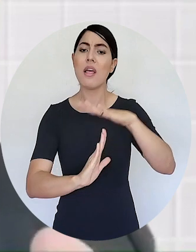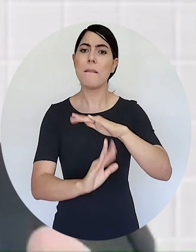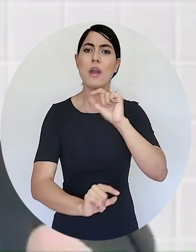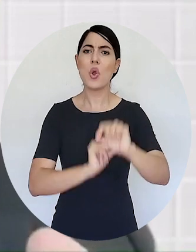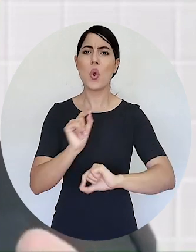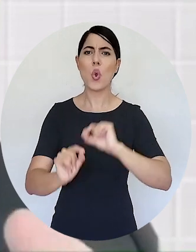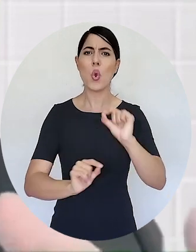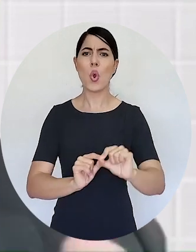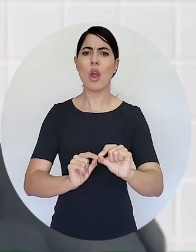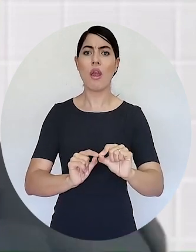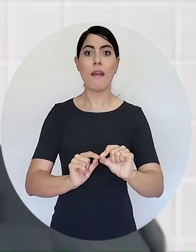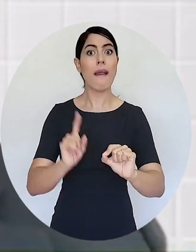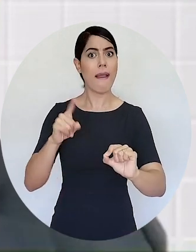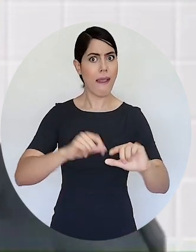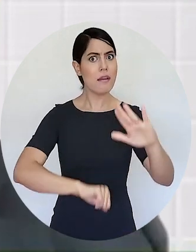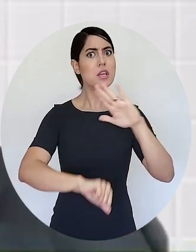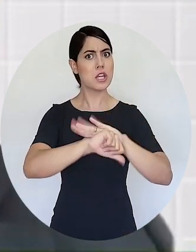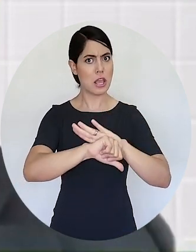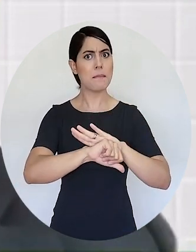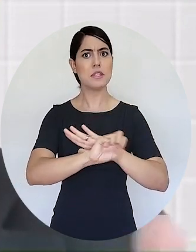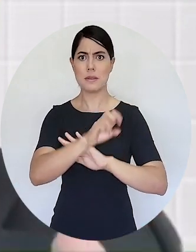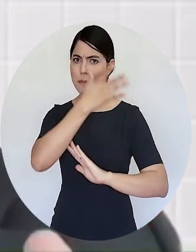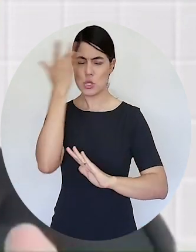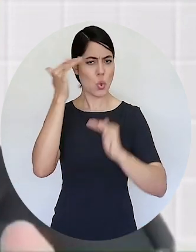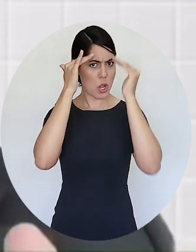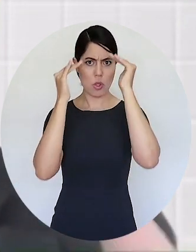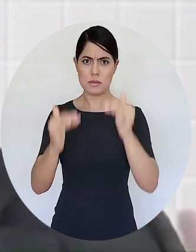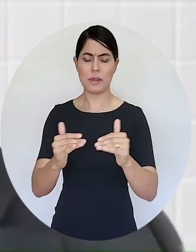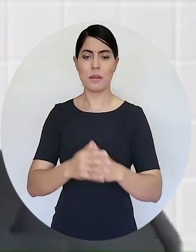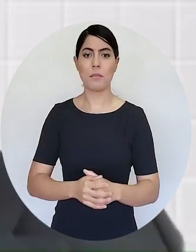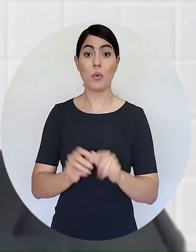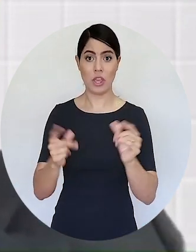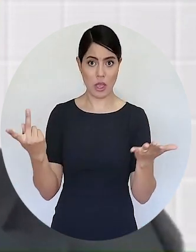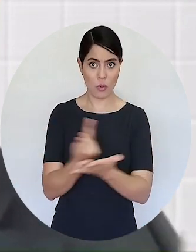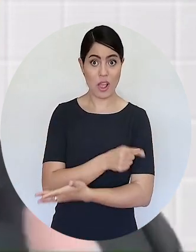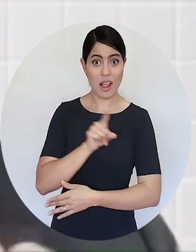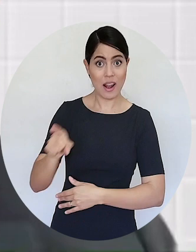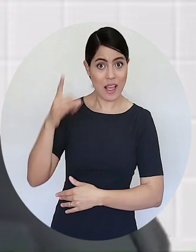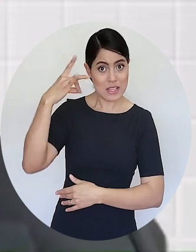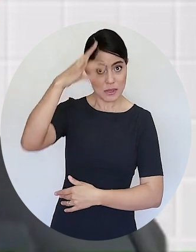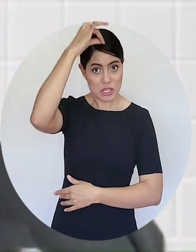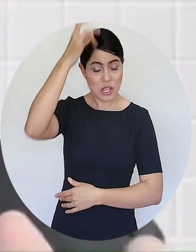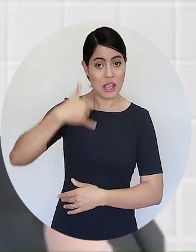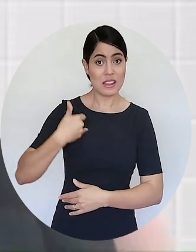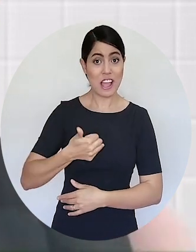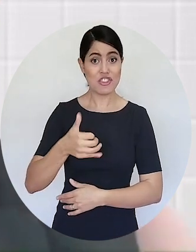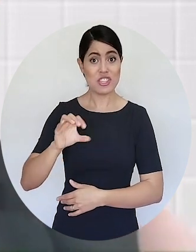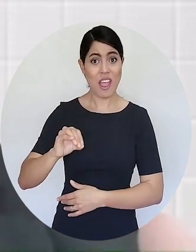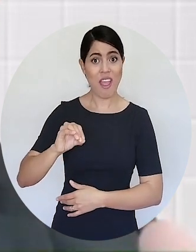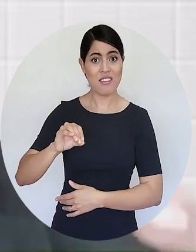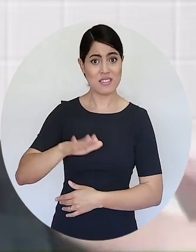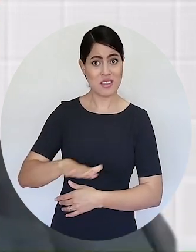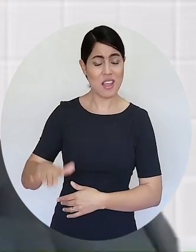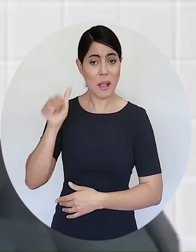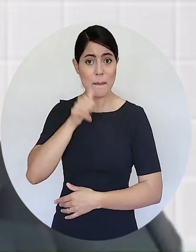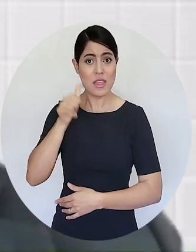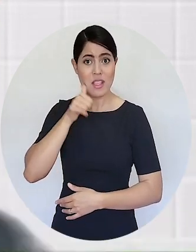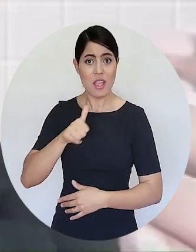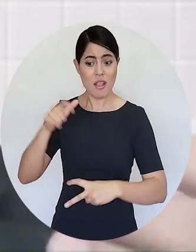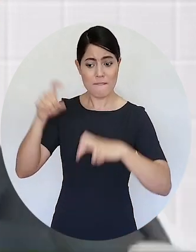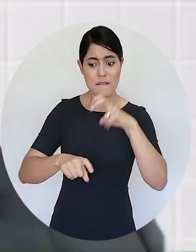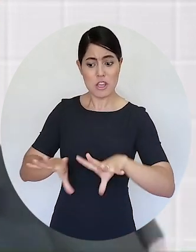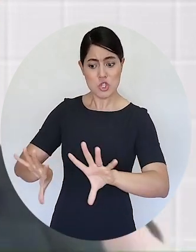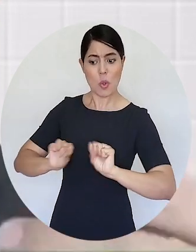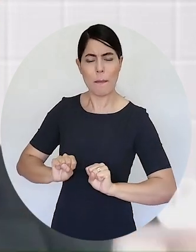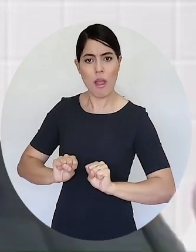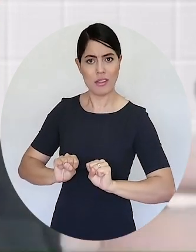limite do afronte, e é o crime. Nós tivemos lá no Espírito Santo uma criança estuprada aos 10 anos e pessoas se